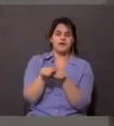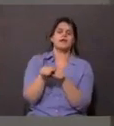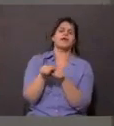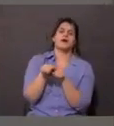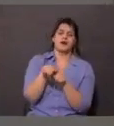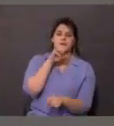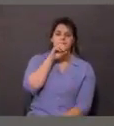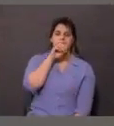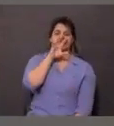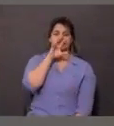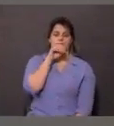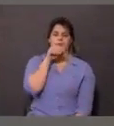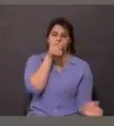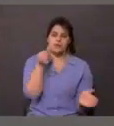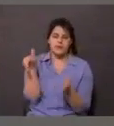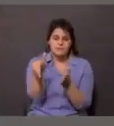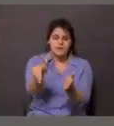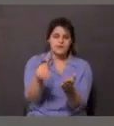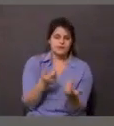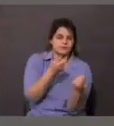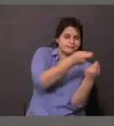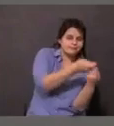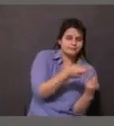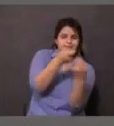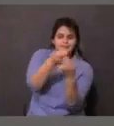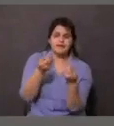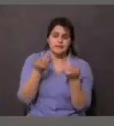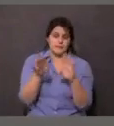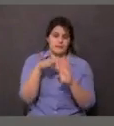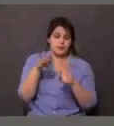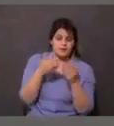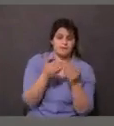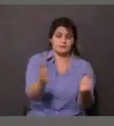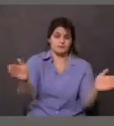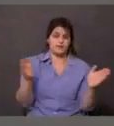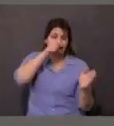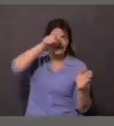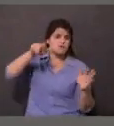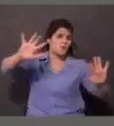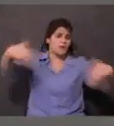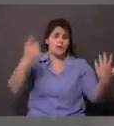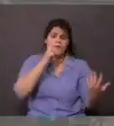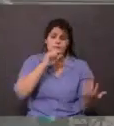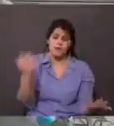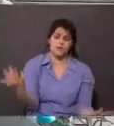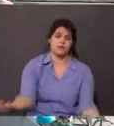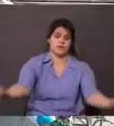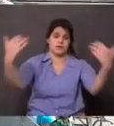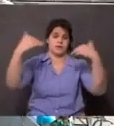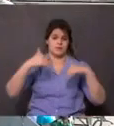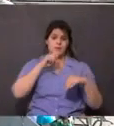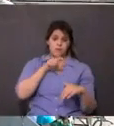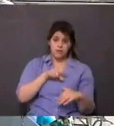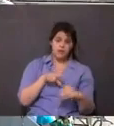planos inadequados, tem de abrir as suas portas a todos indiscriminadamente, tem de anunciar a palavra do